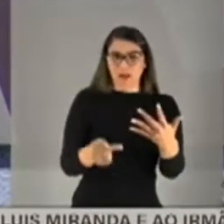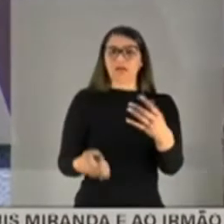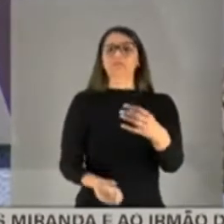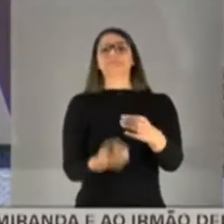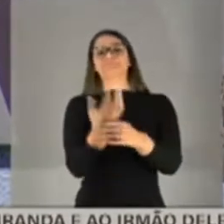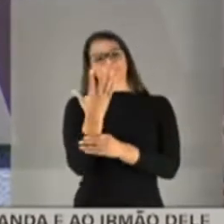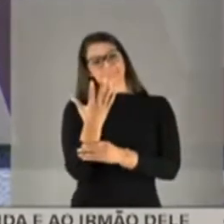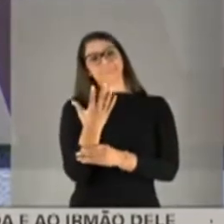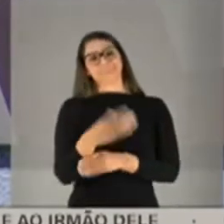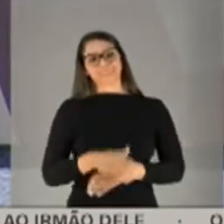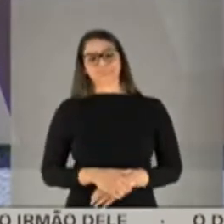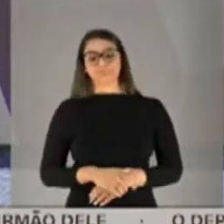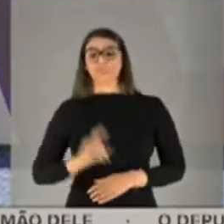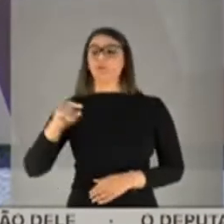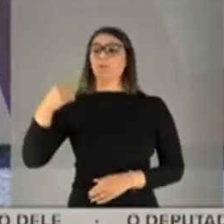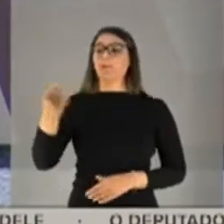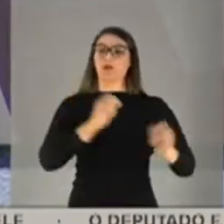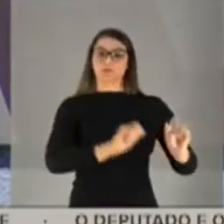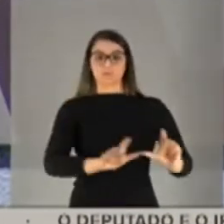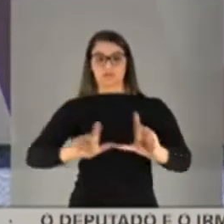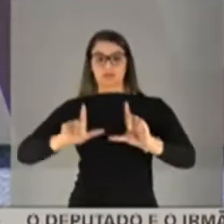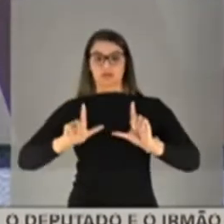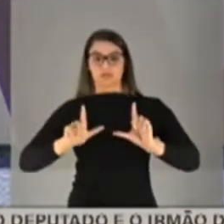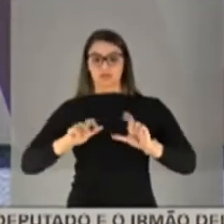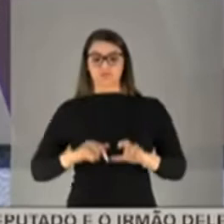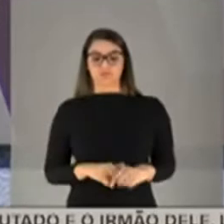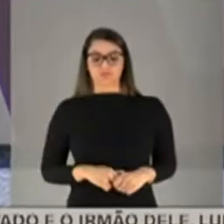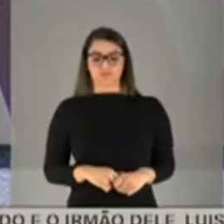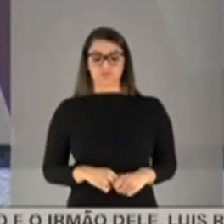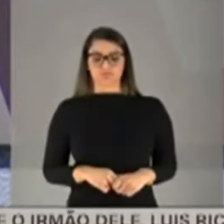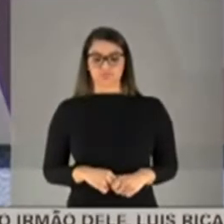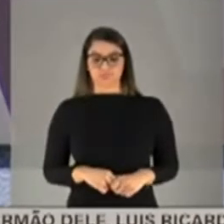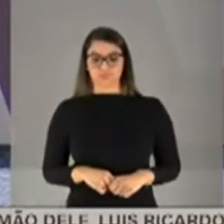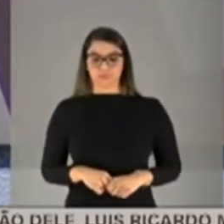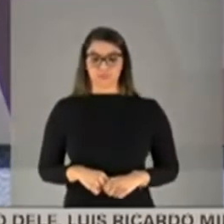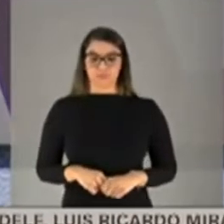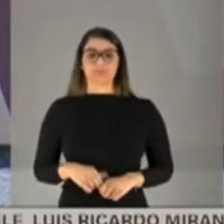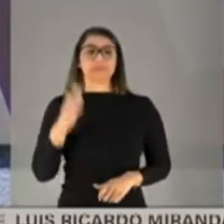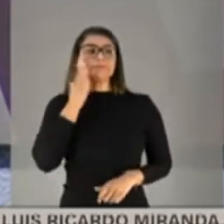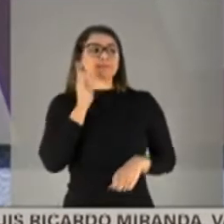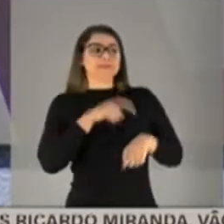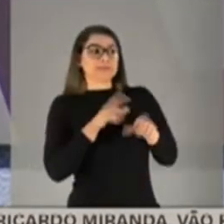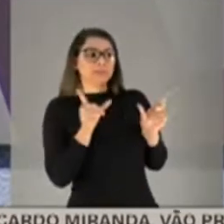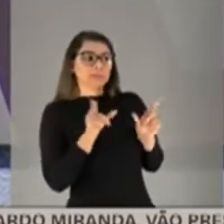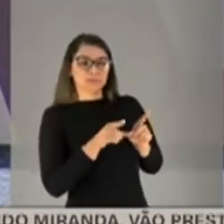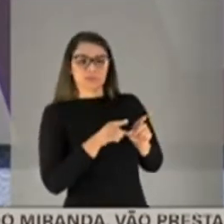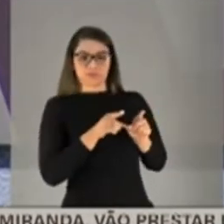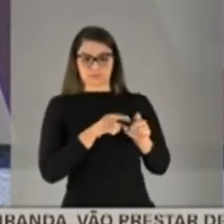implementada. E o próximo slide chama a atenção brevemente, eu sei que meu tempo está acabando,